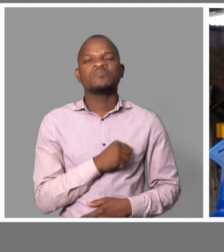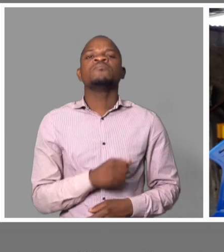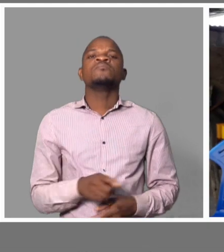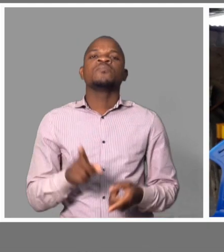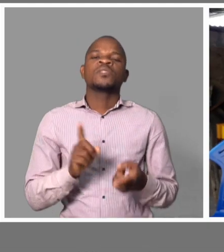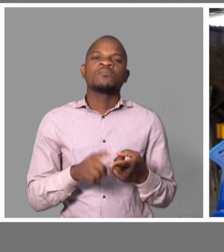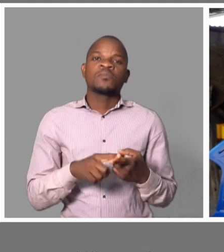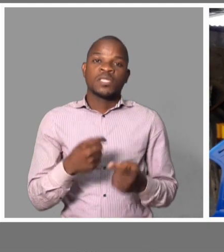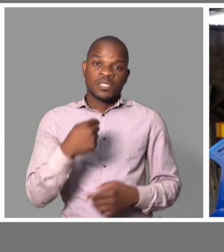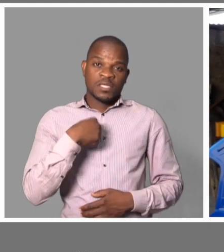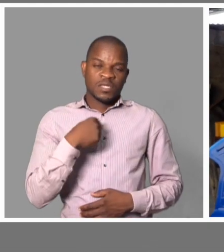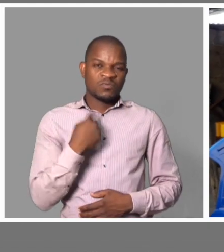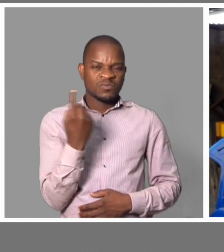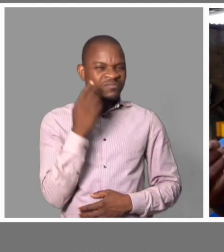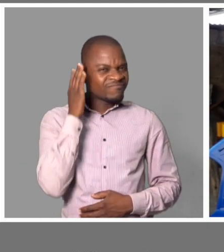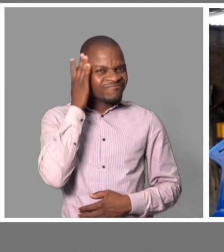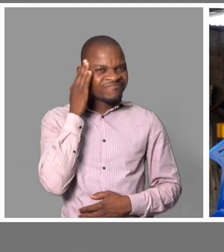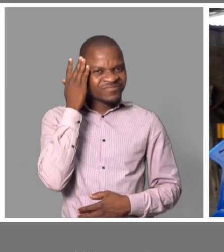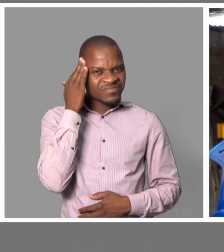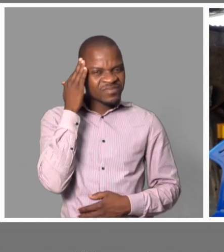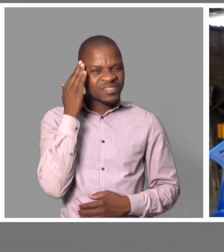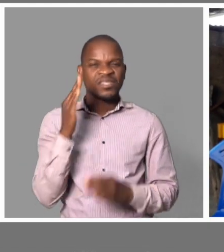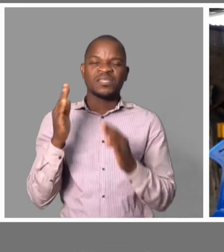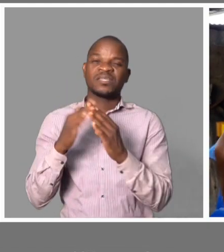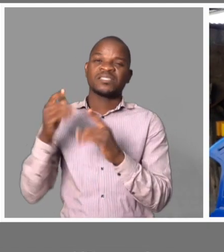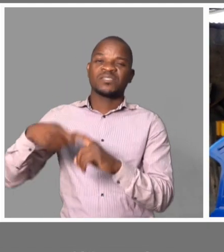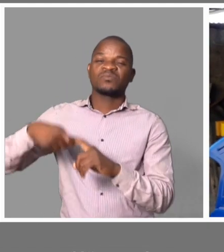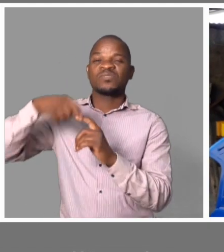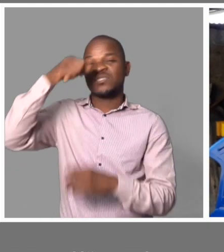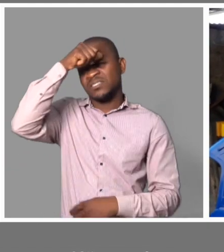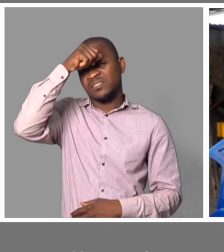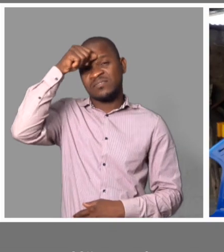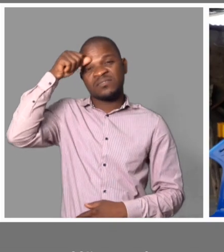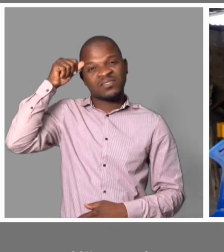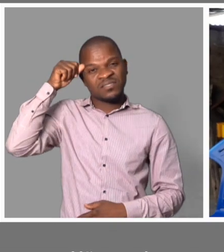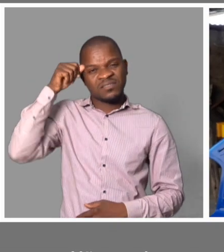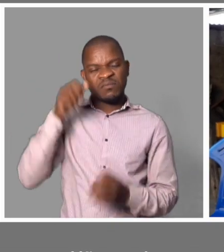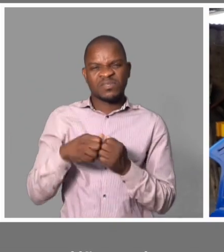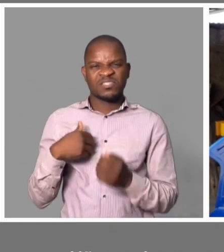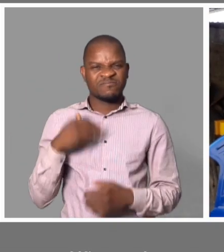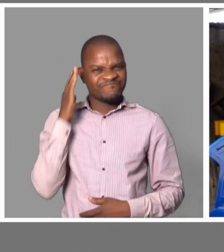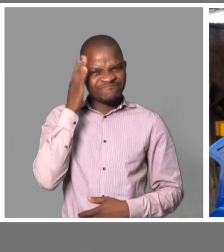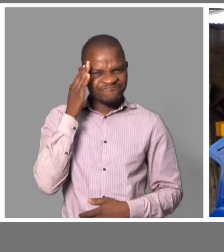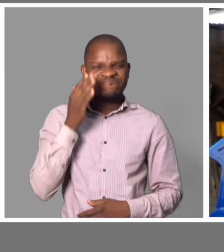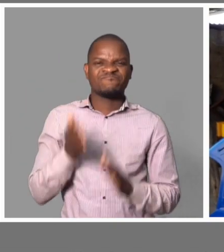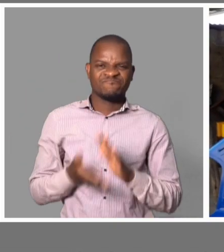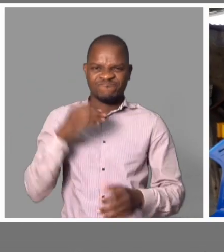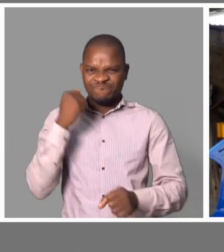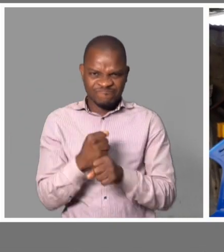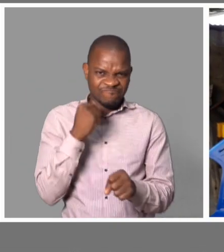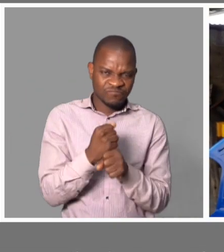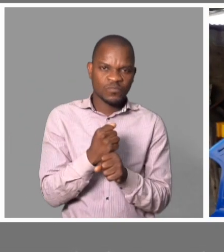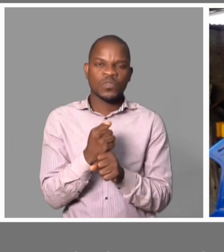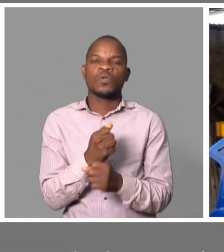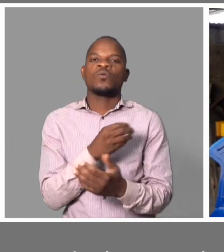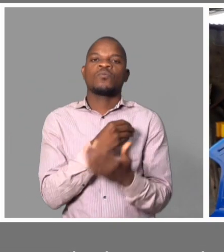produto, mas porque eu sentia o peso de eu viver numa casa de aluguelo. Eu empreendi um esforço, que